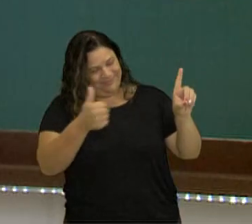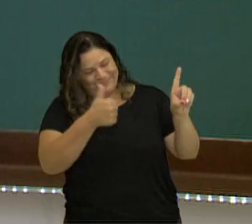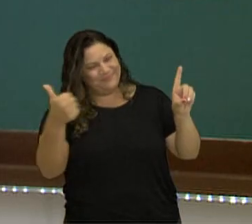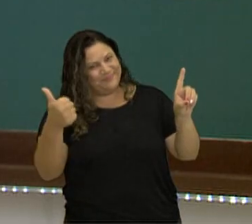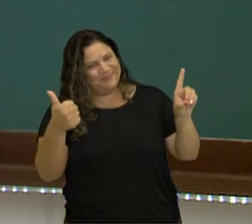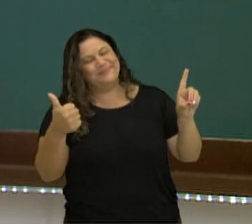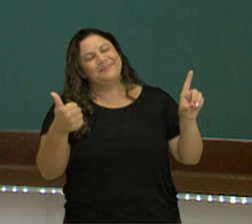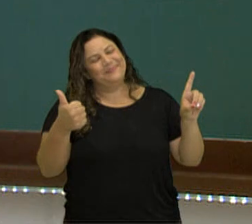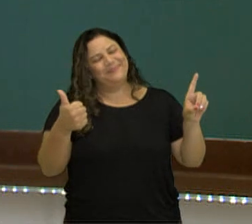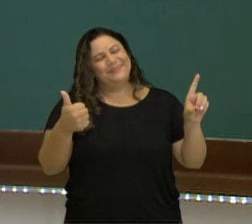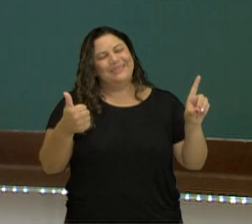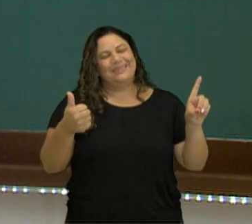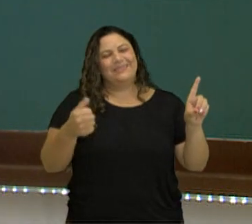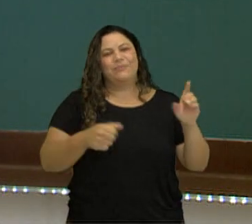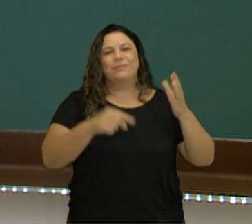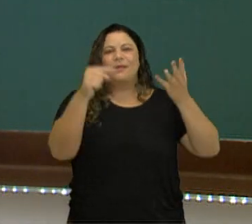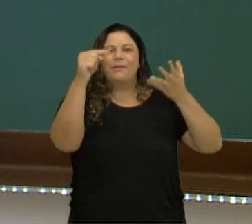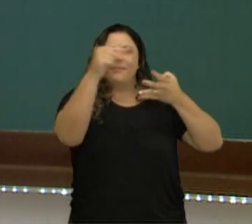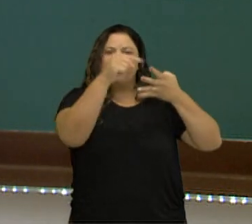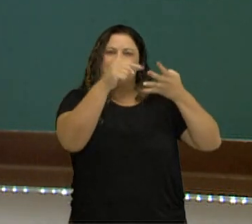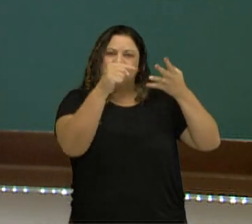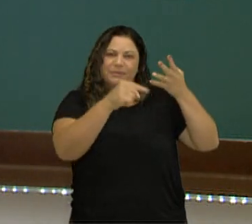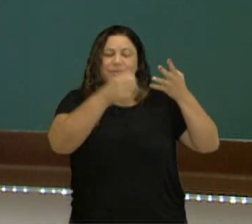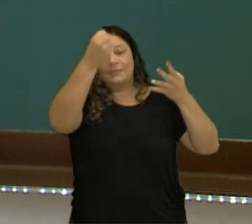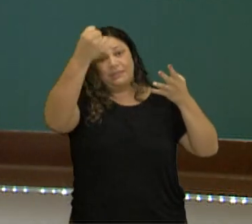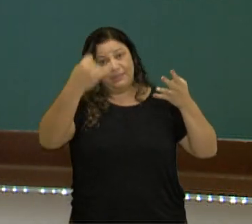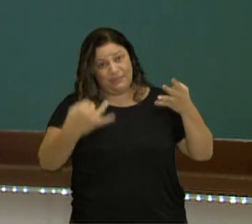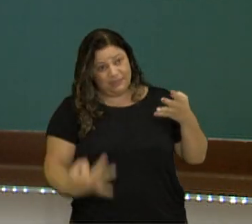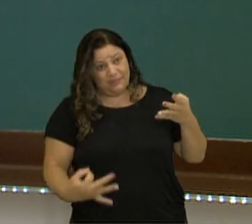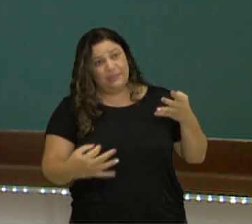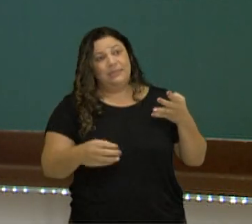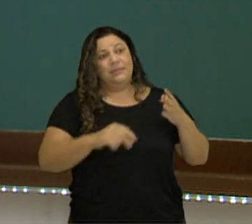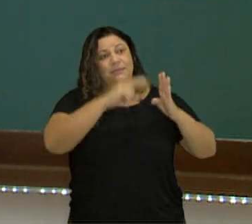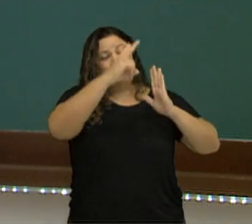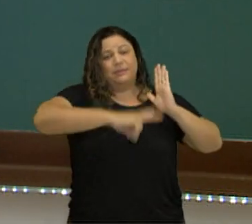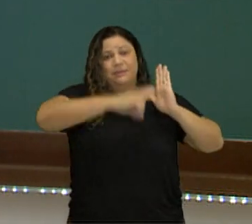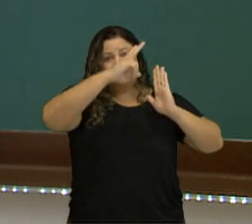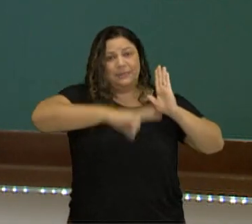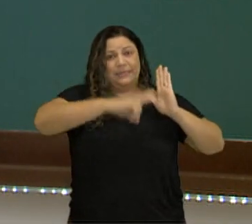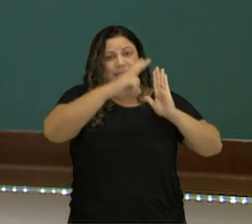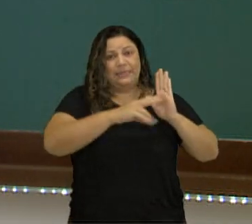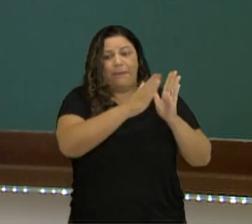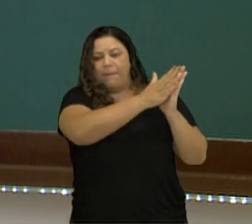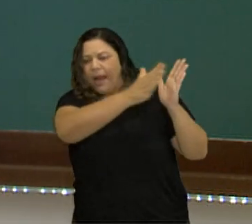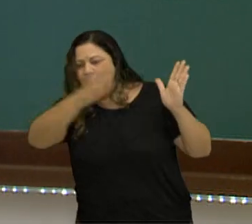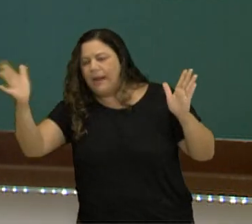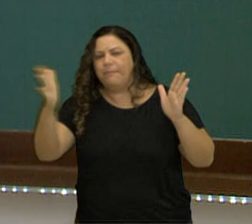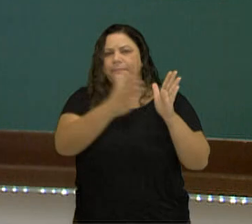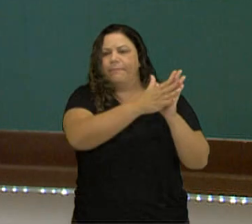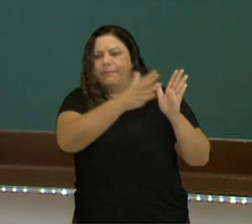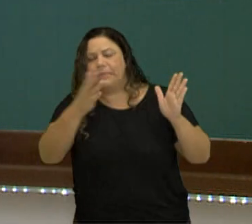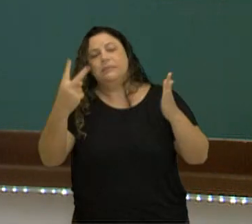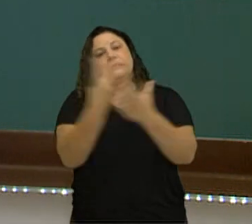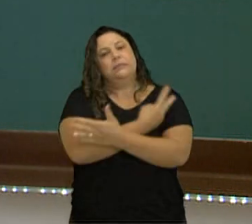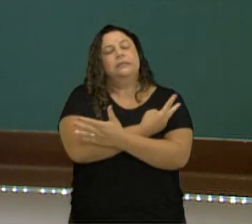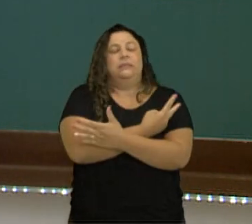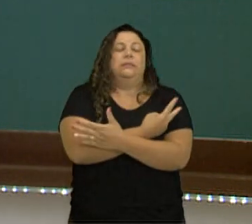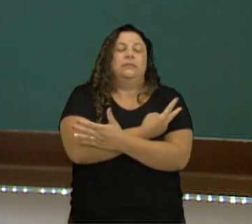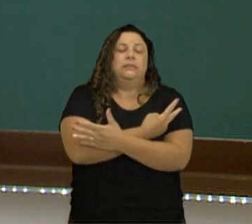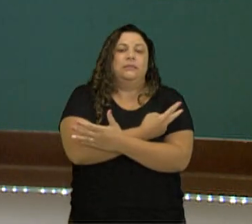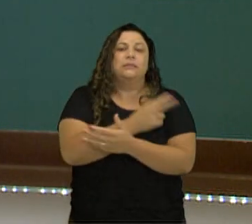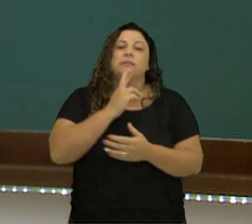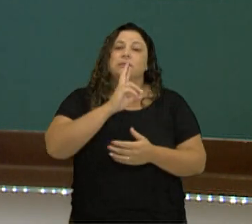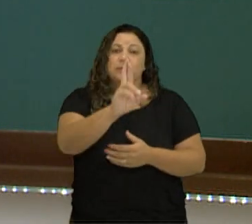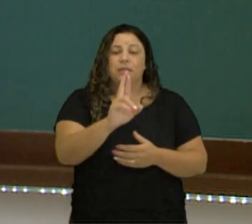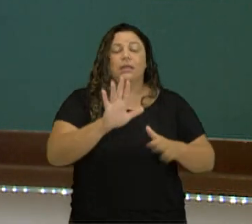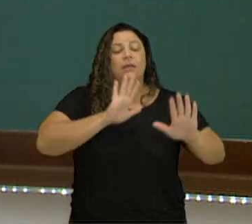isso aí. Só ler direitinho, ó. Outra coisa, hein? Se ler correndo o enunciado, pode errar a resposta.